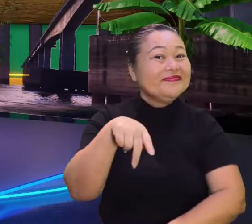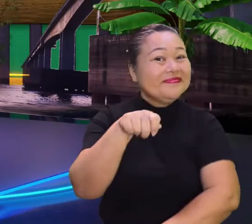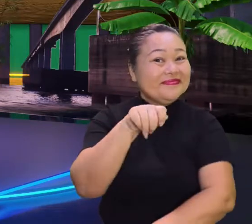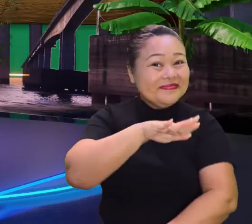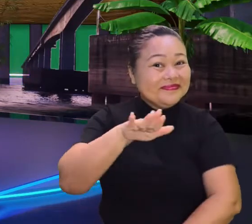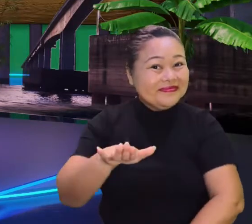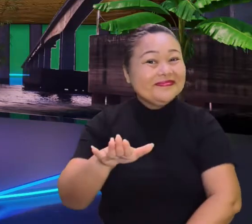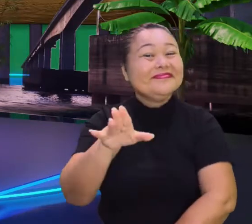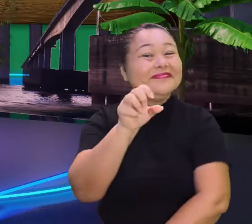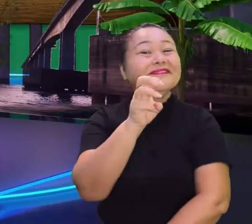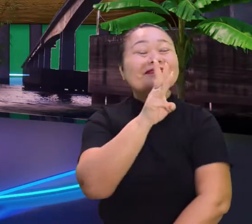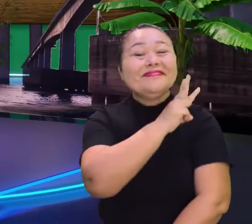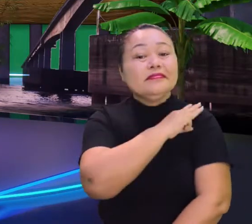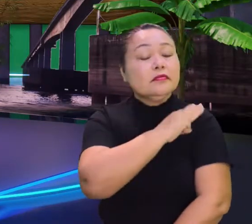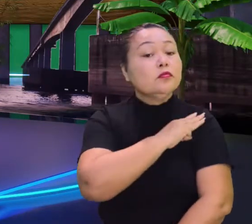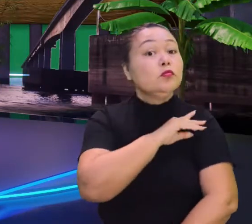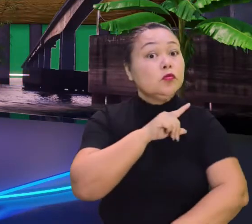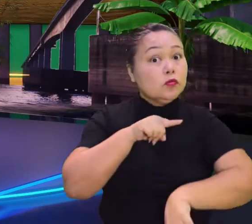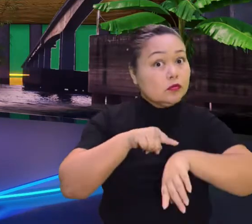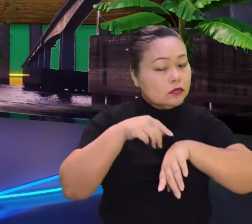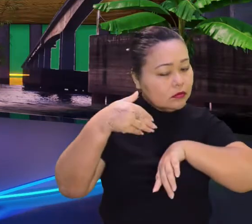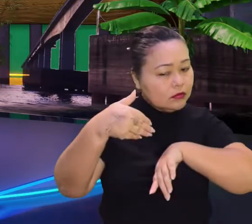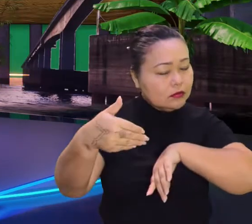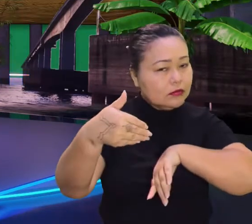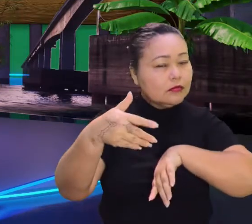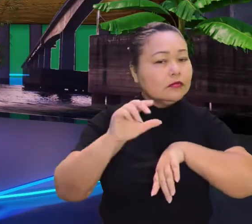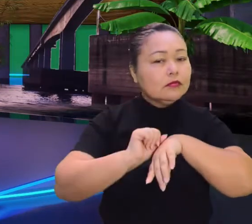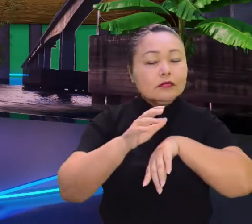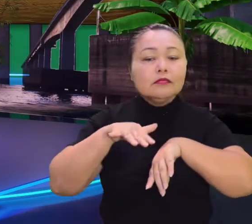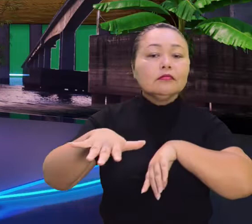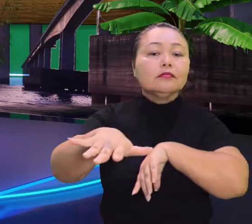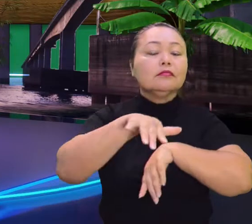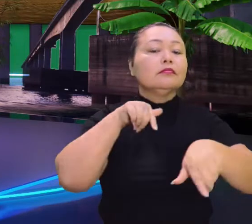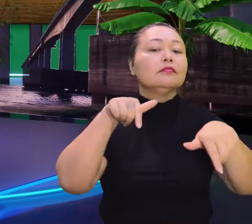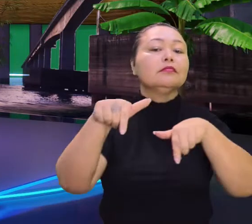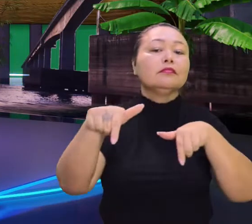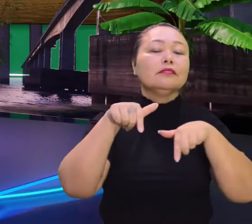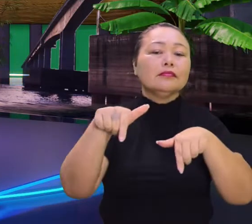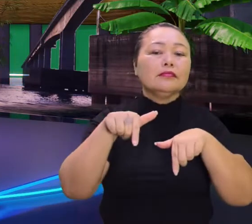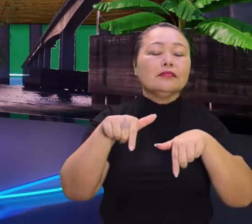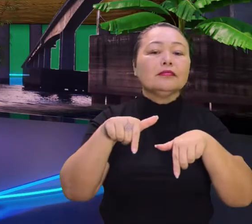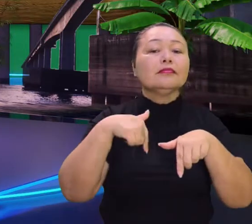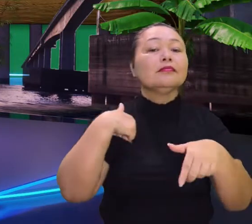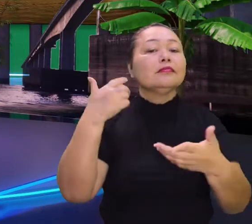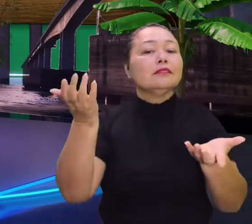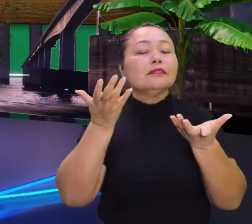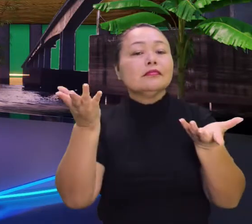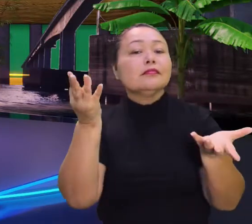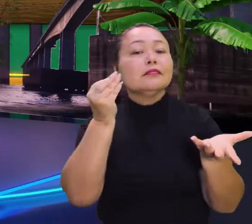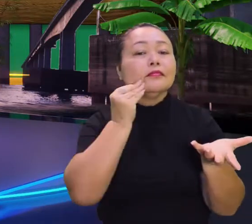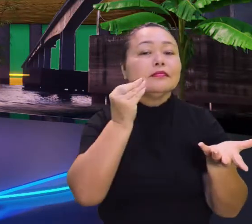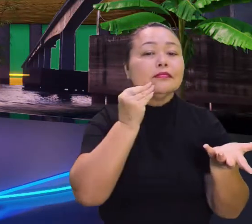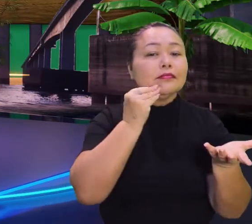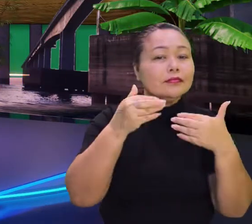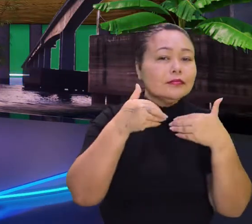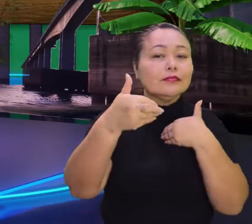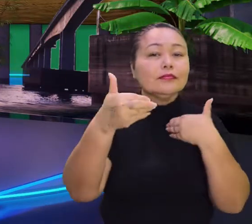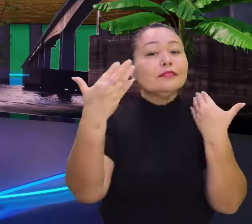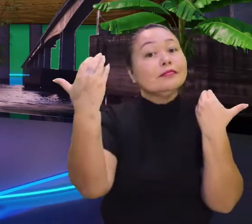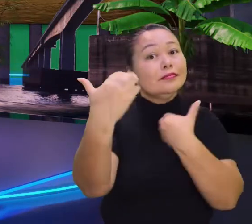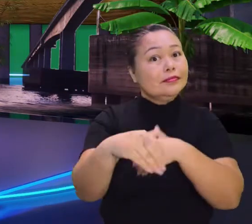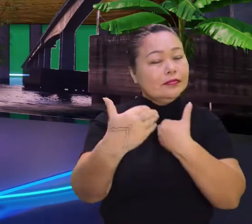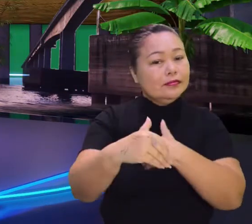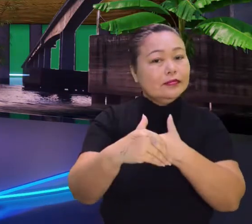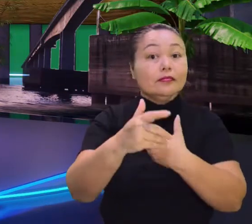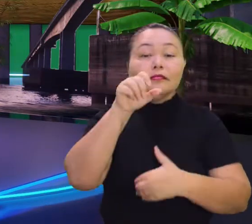menino do terceiro ano, já também vai estar inserido no mercado de trabalho, buscando oportunidade a partir de